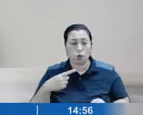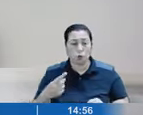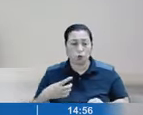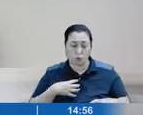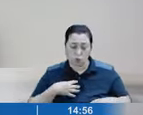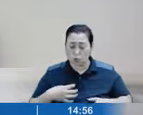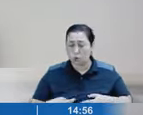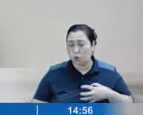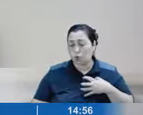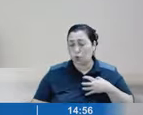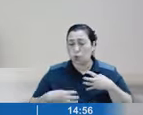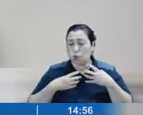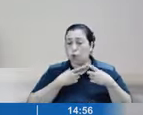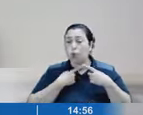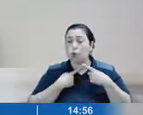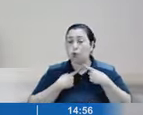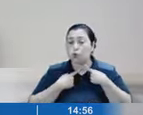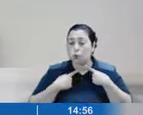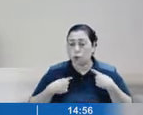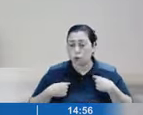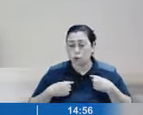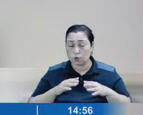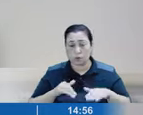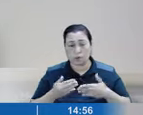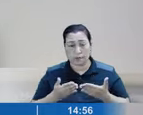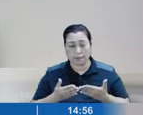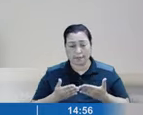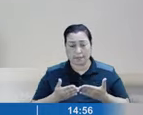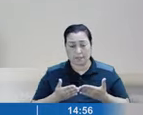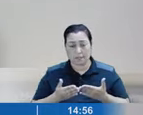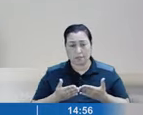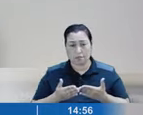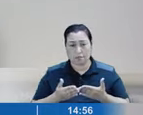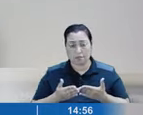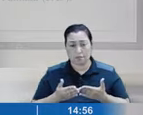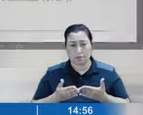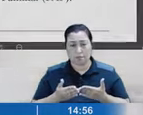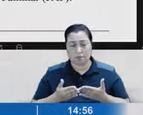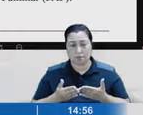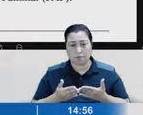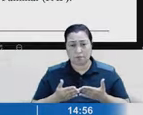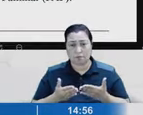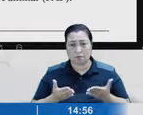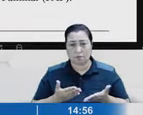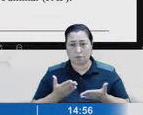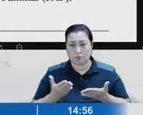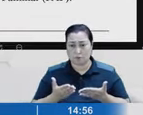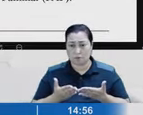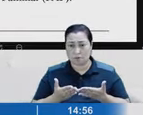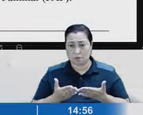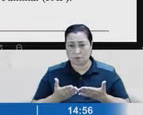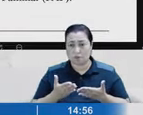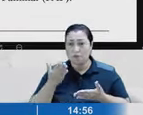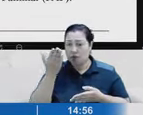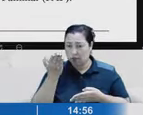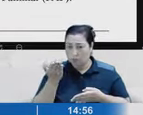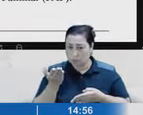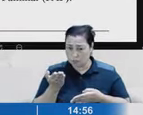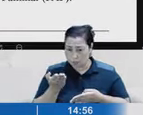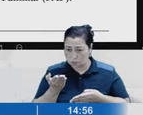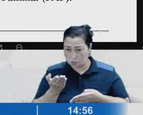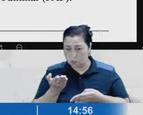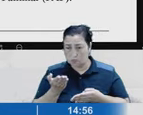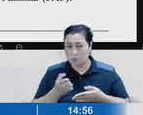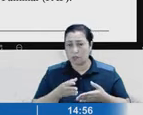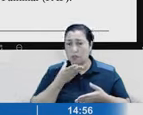de tireoide, endométrio. Né? Então, ele descreveu, e aí isso é passado de pai